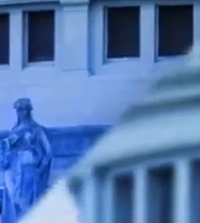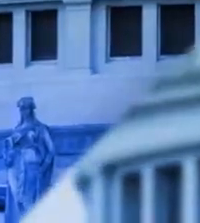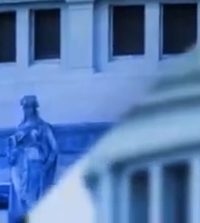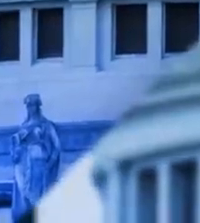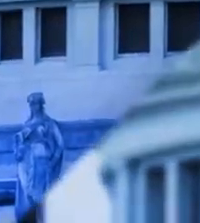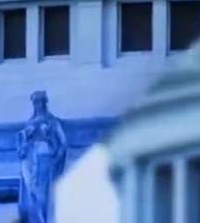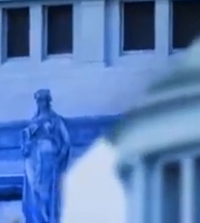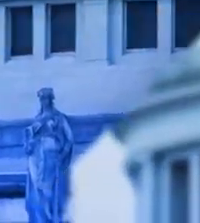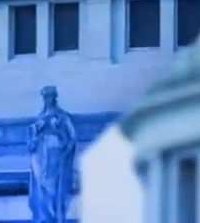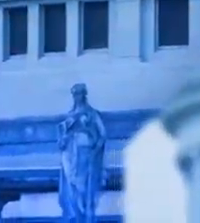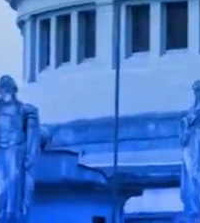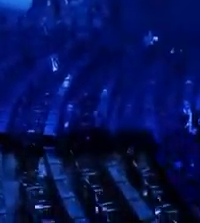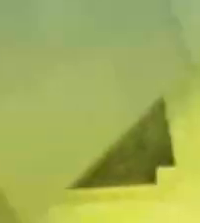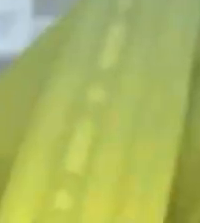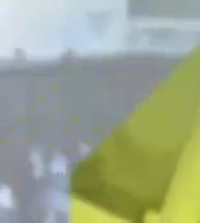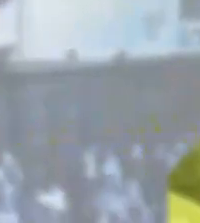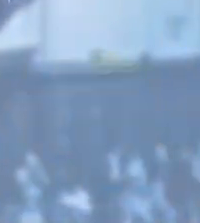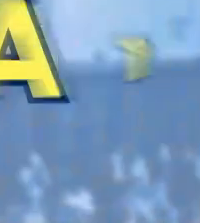Música